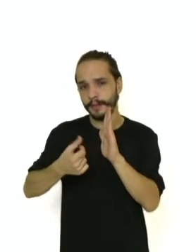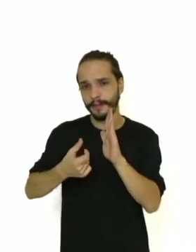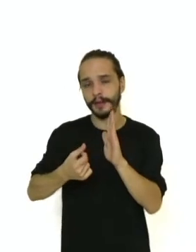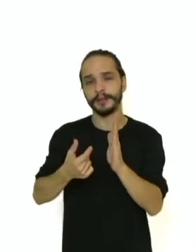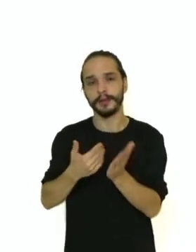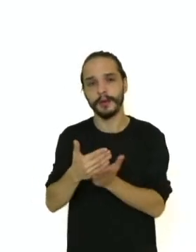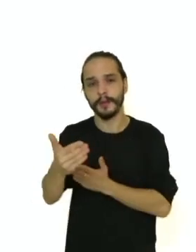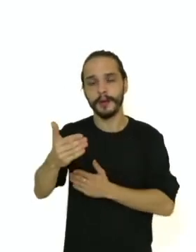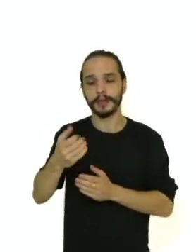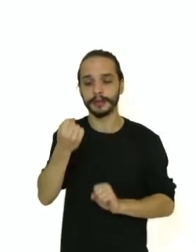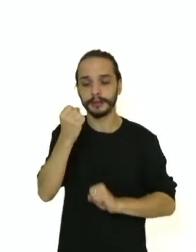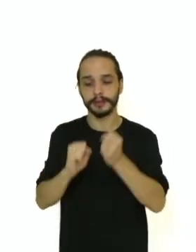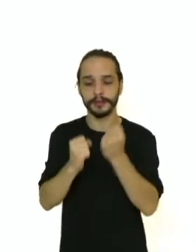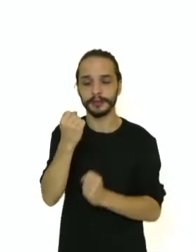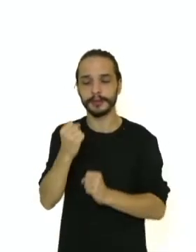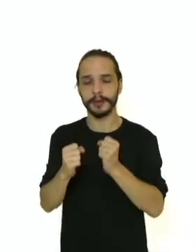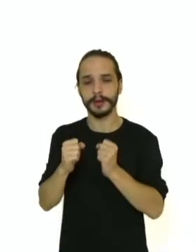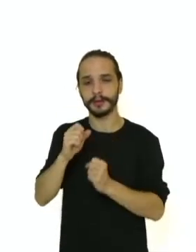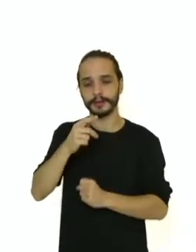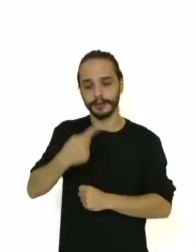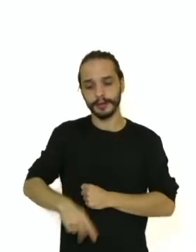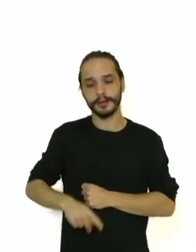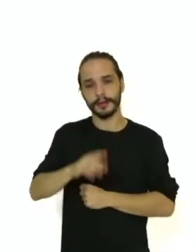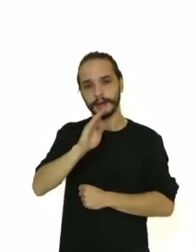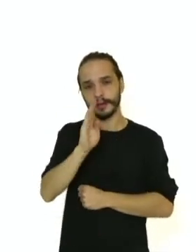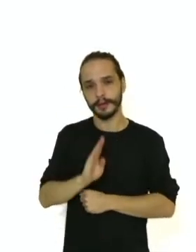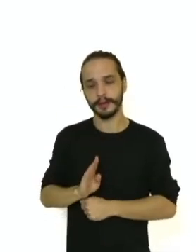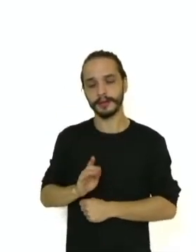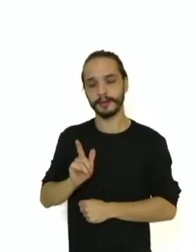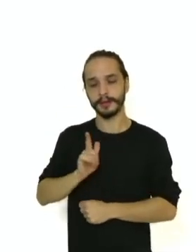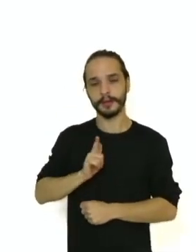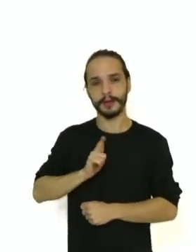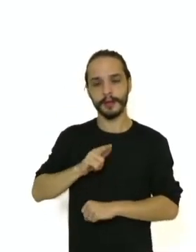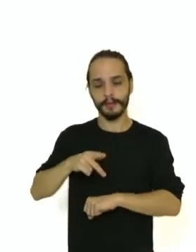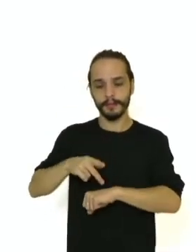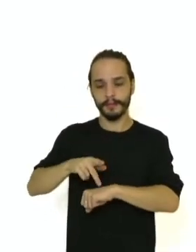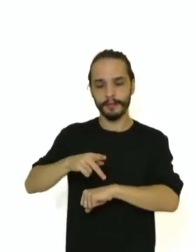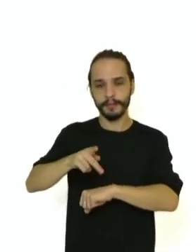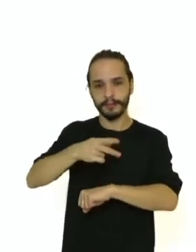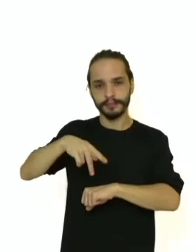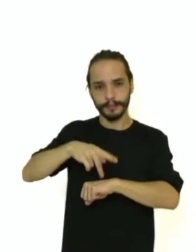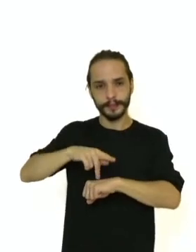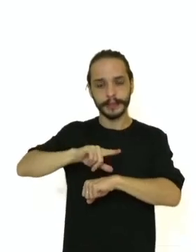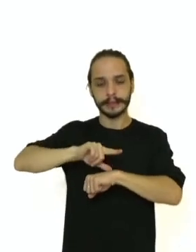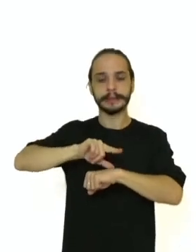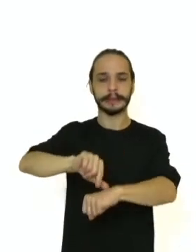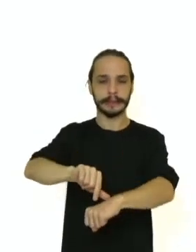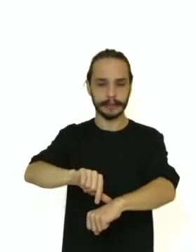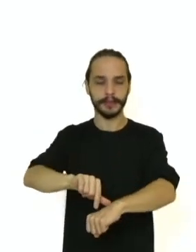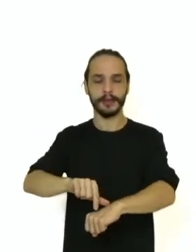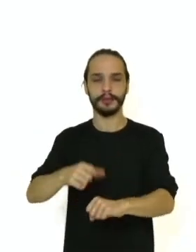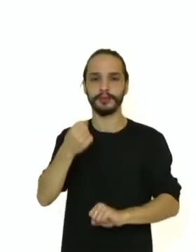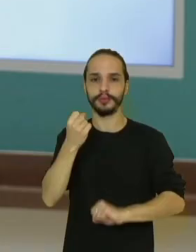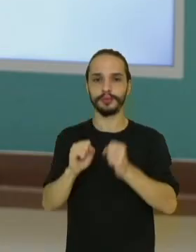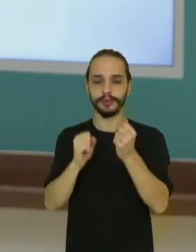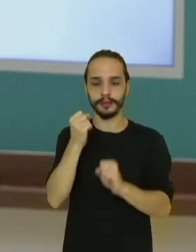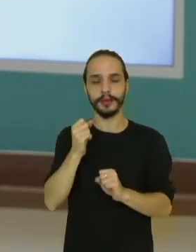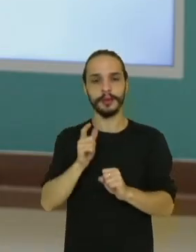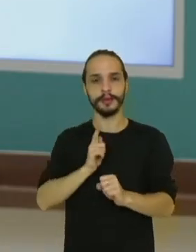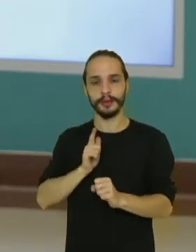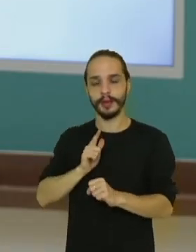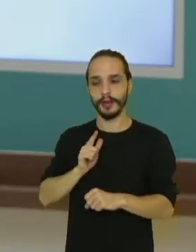industrialização no Brasil de forma tardia, por exemplo. O Brasil é um dos países emergentes aí que são atualmente industrializados, mas que começaram